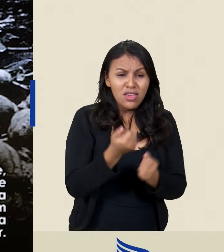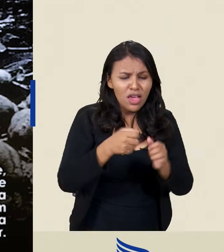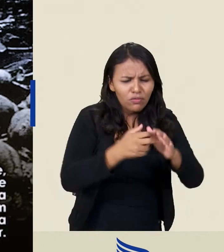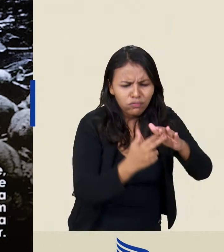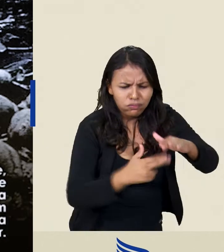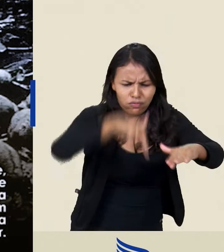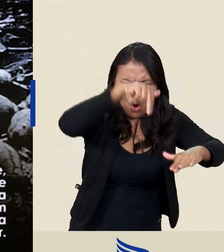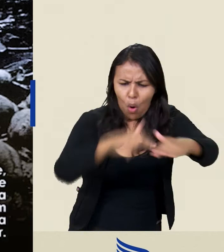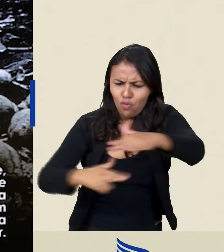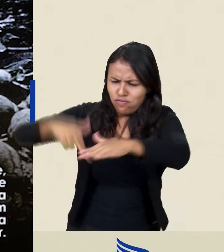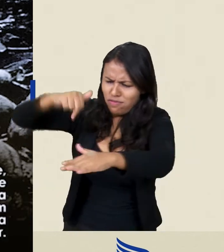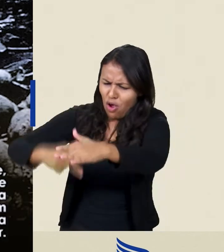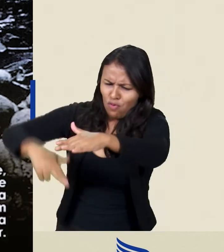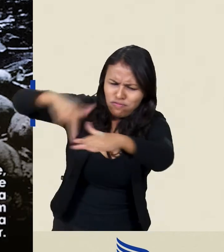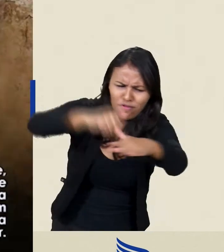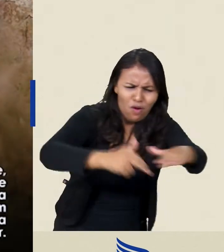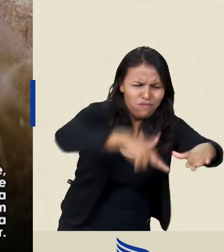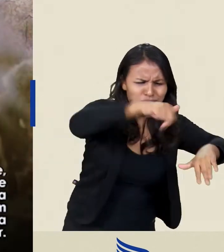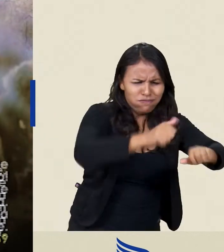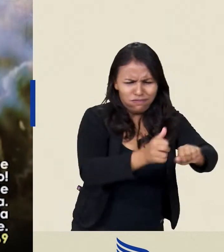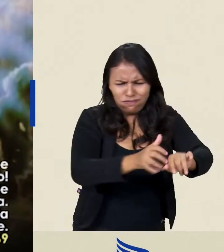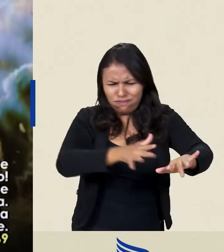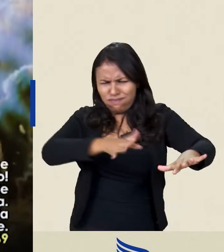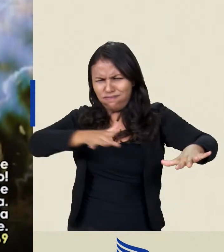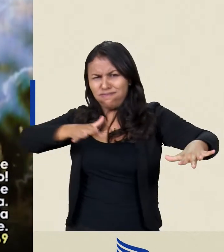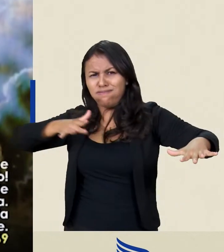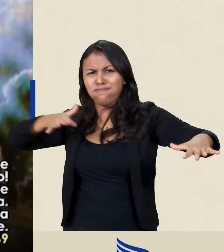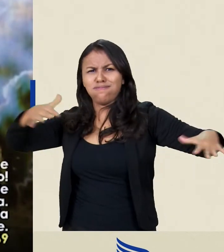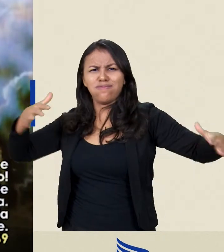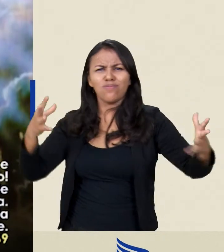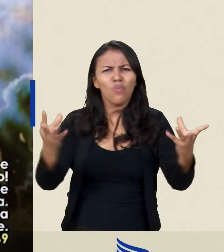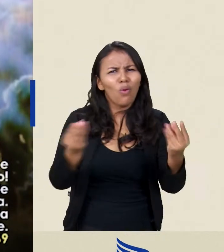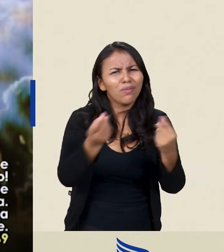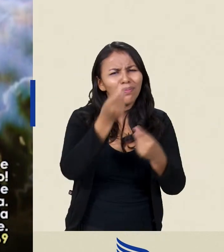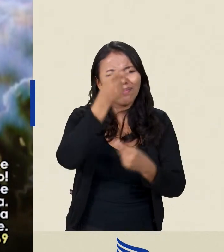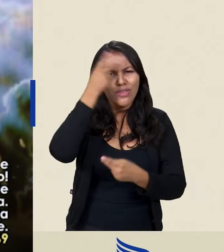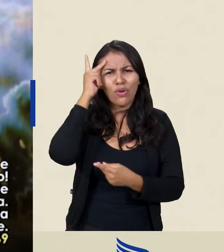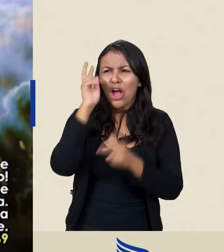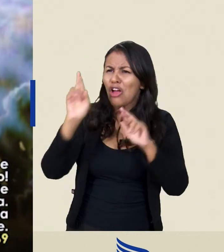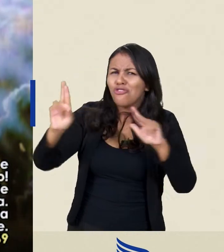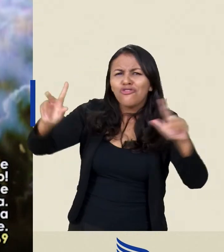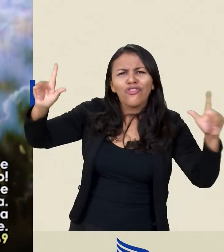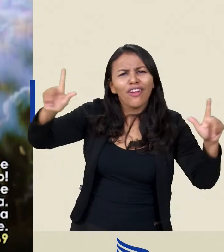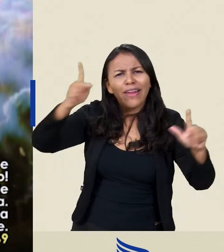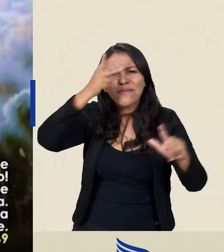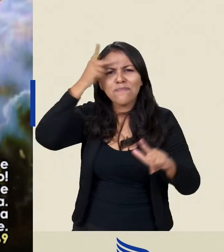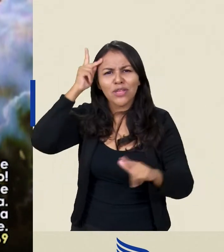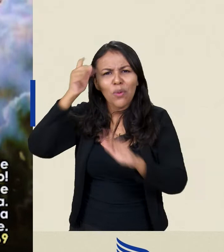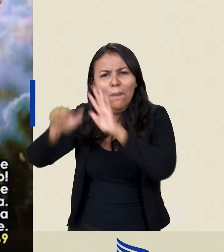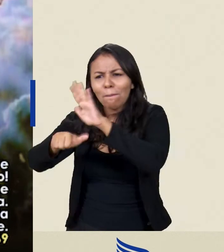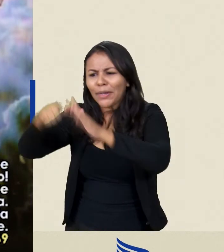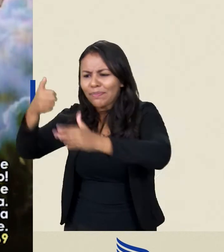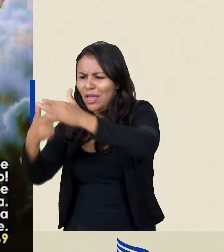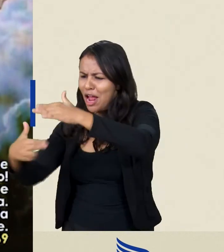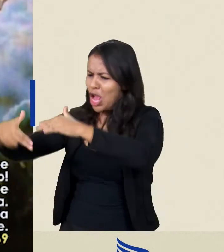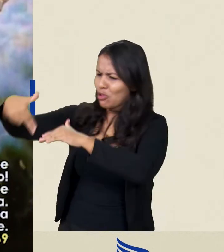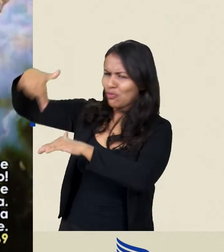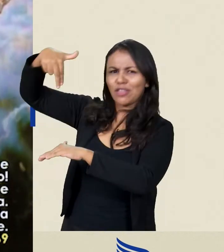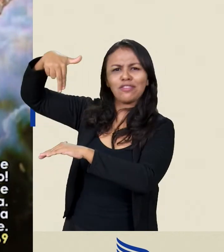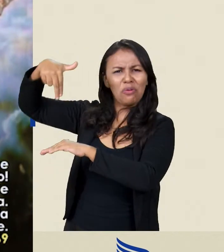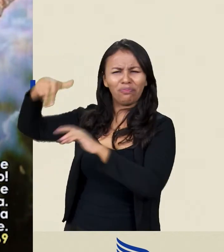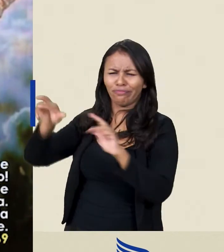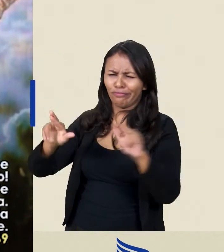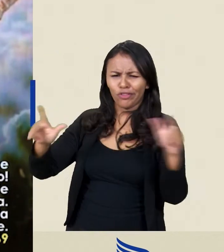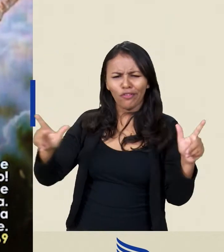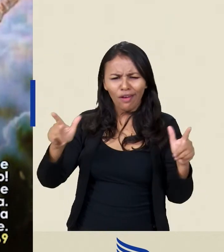exército, inumerável como a areia do mar. Que contraste com aqueles que ressurgiram na primeira ressurreição!